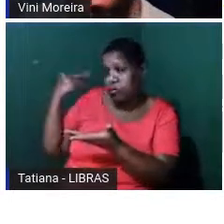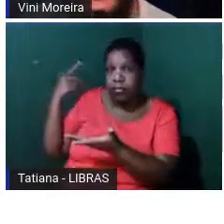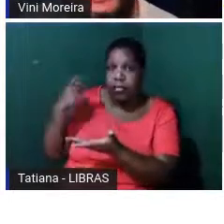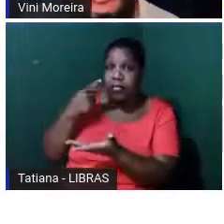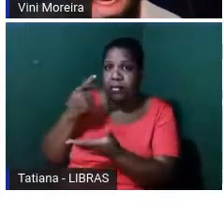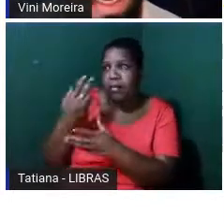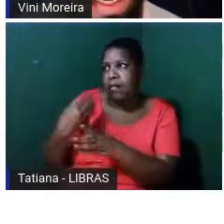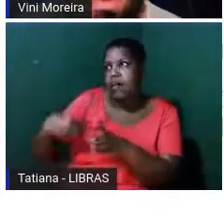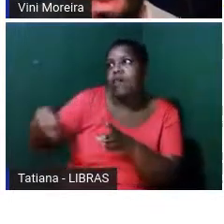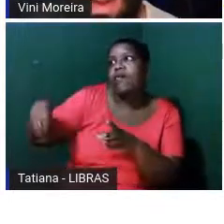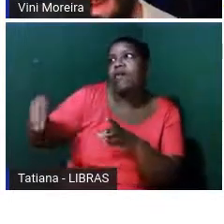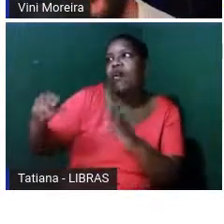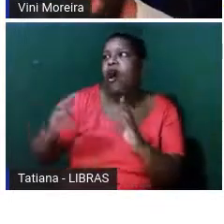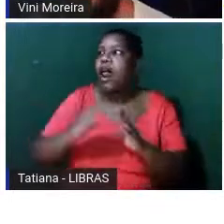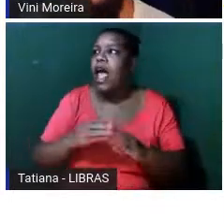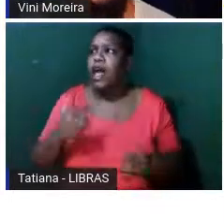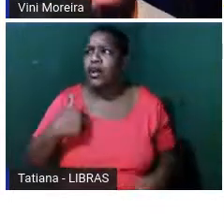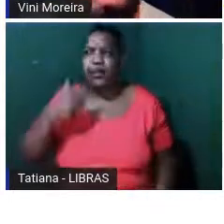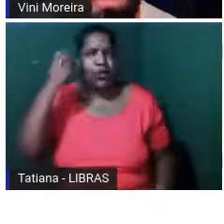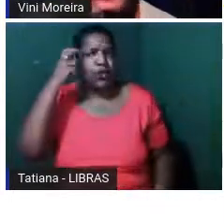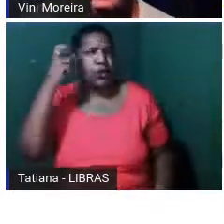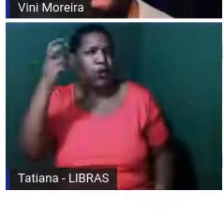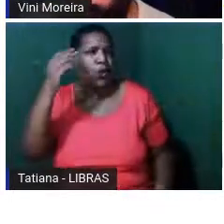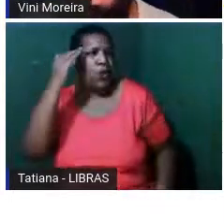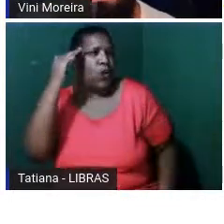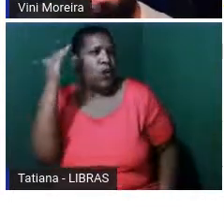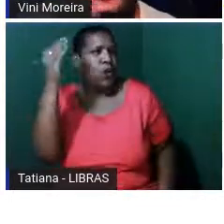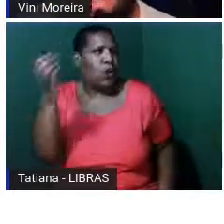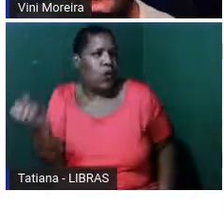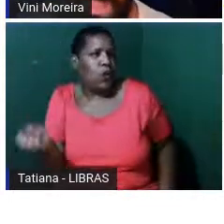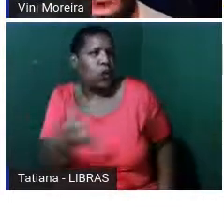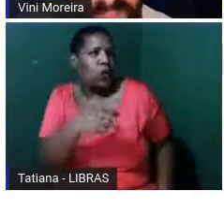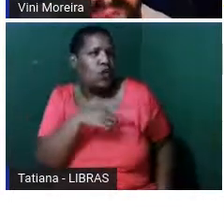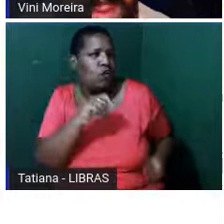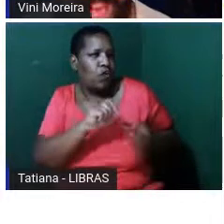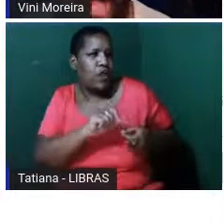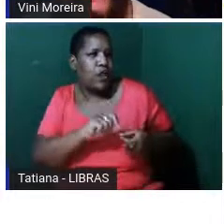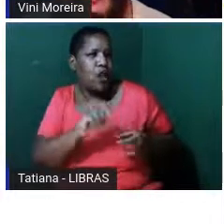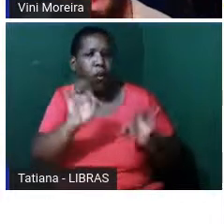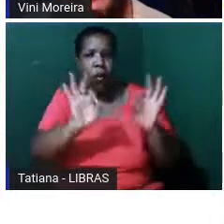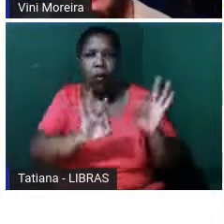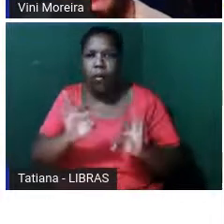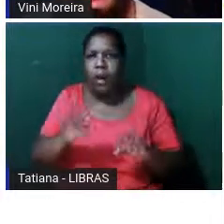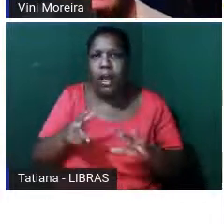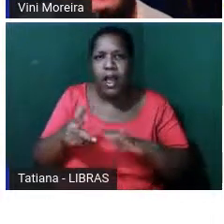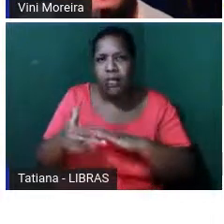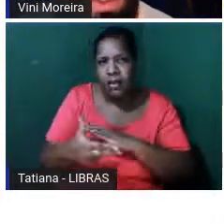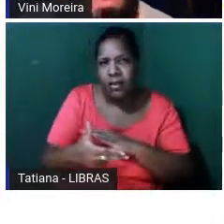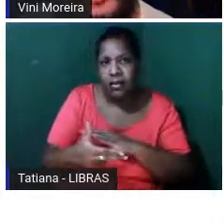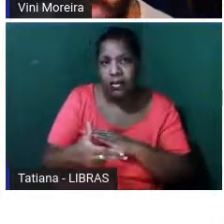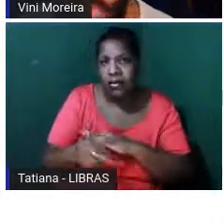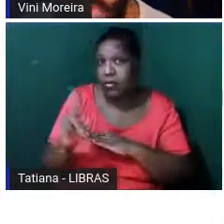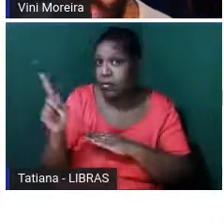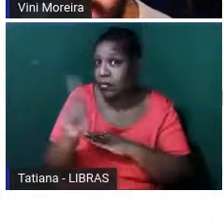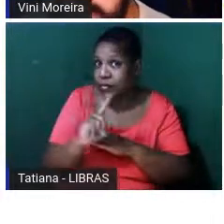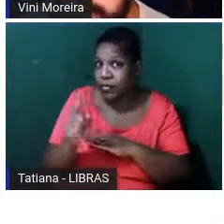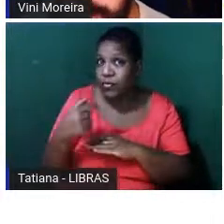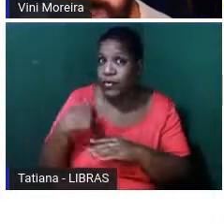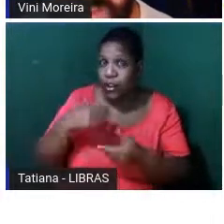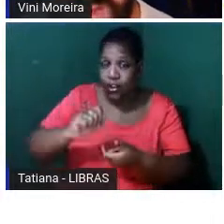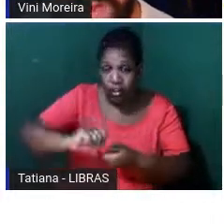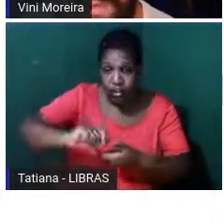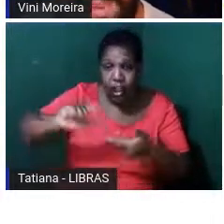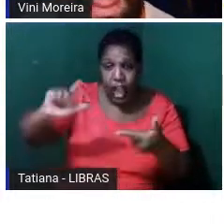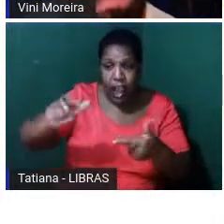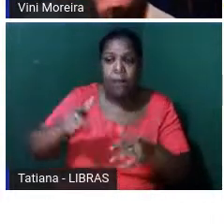fora da caixa algo super inovador Toda vez que vou abrir um programa de edição toda vez que a gente vai abrir um